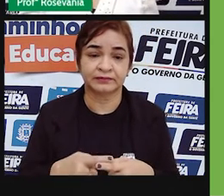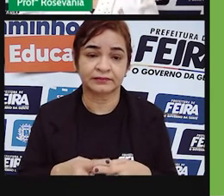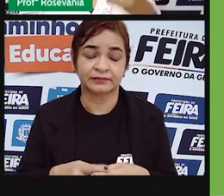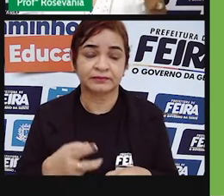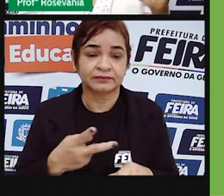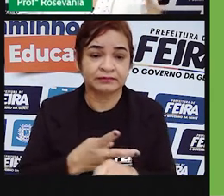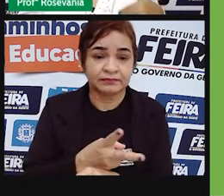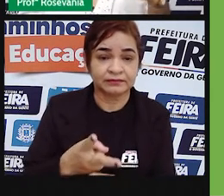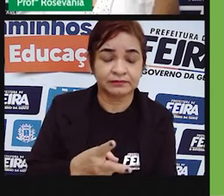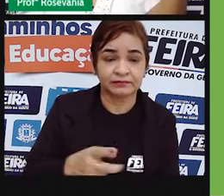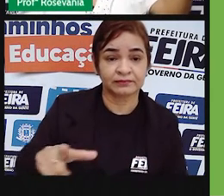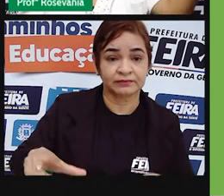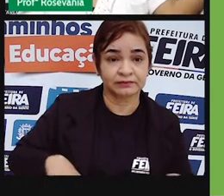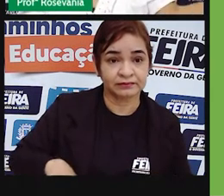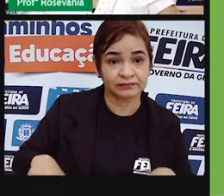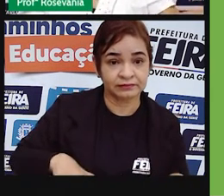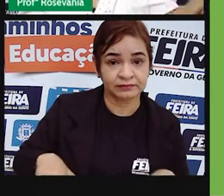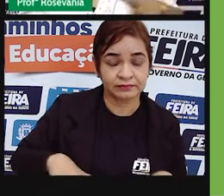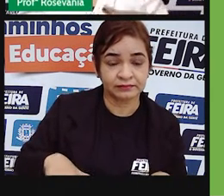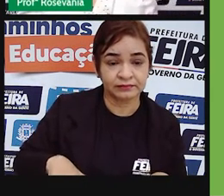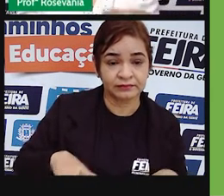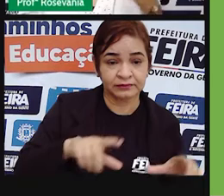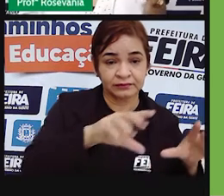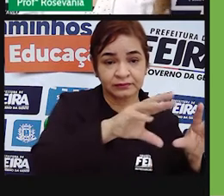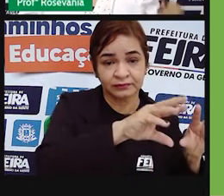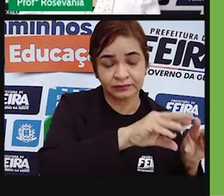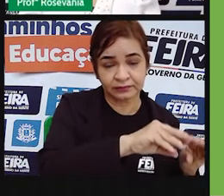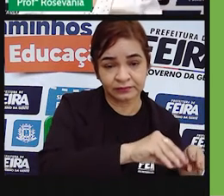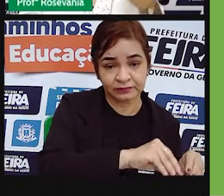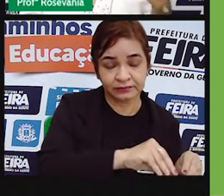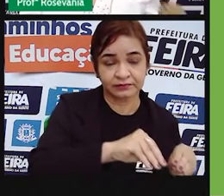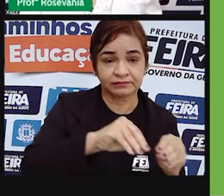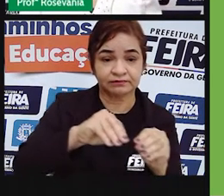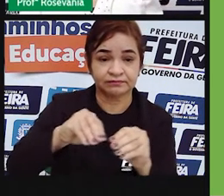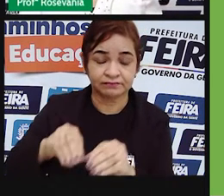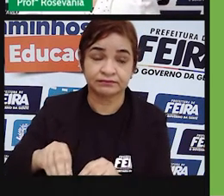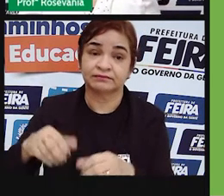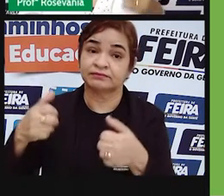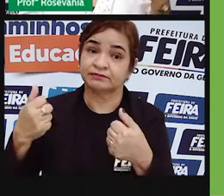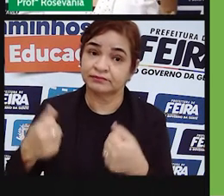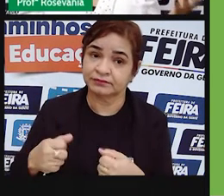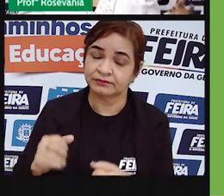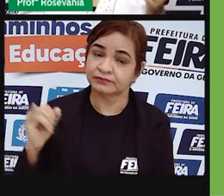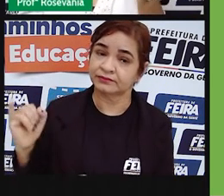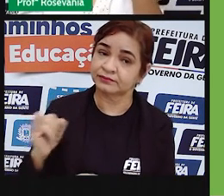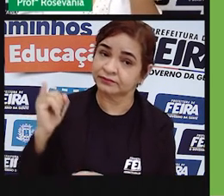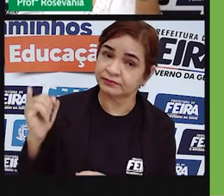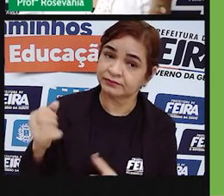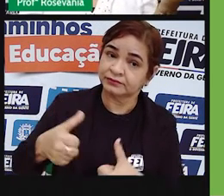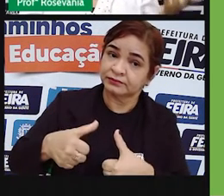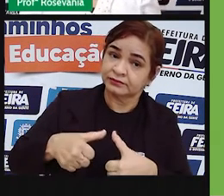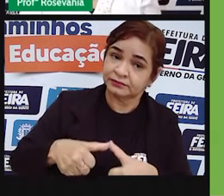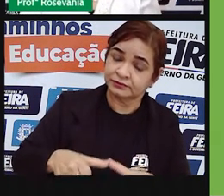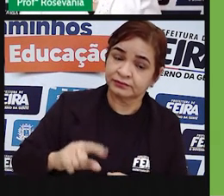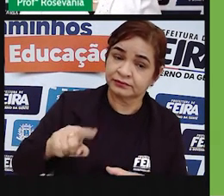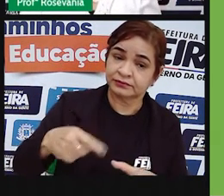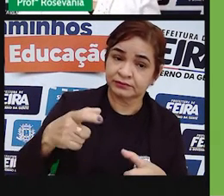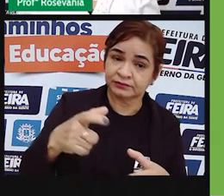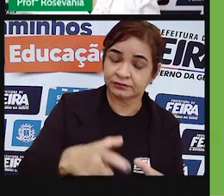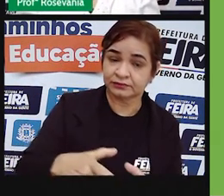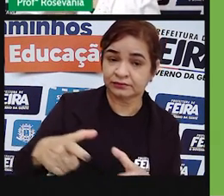na cidade pessoa aí eu vou buscar né cidades maiores oportunidades maiores e até mesmo